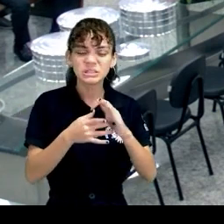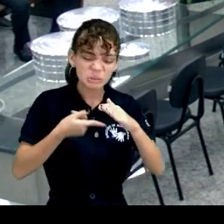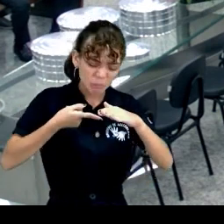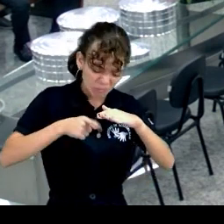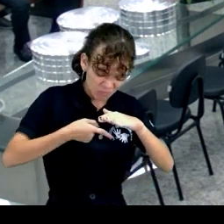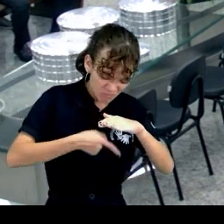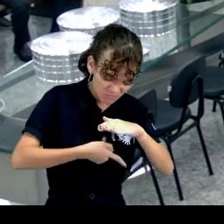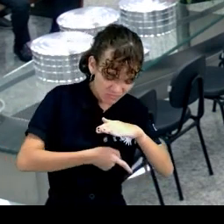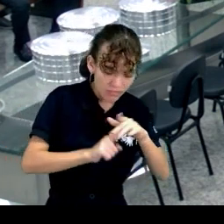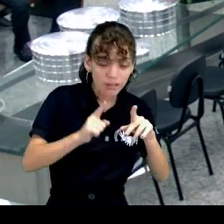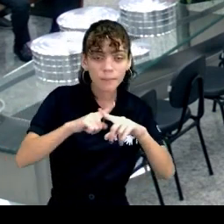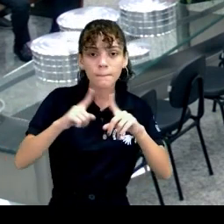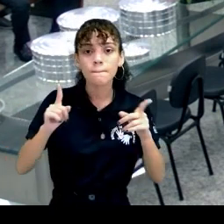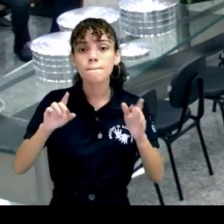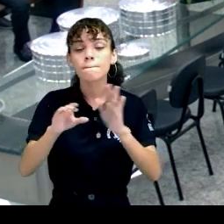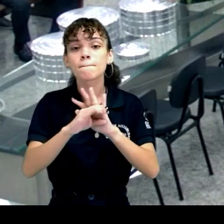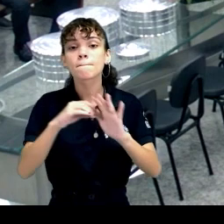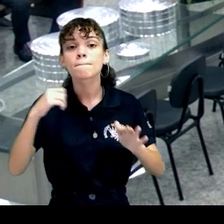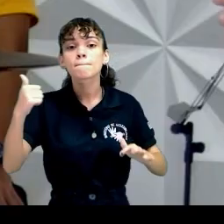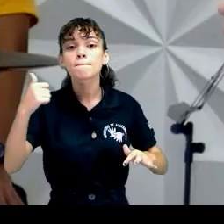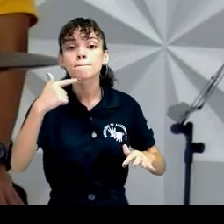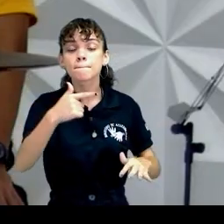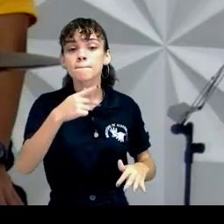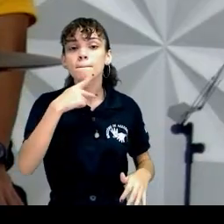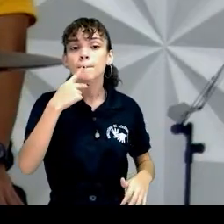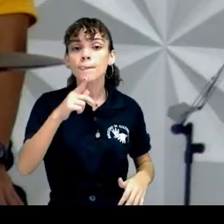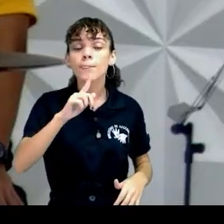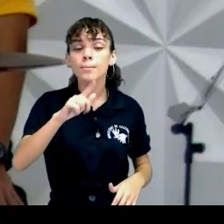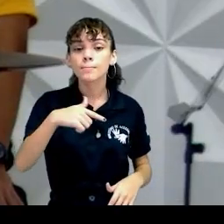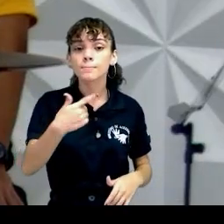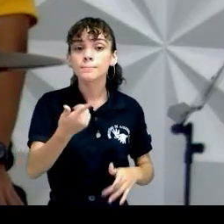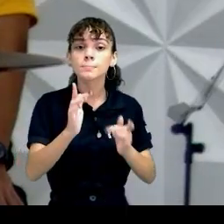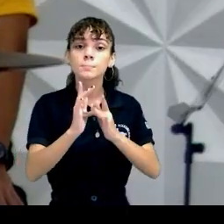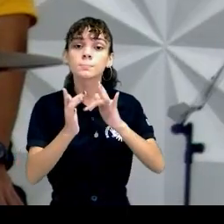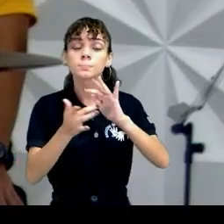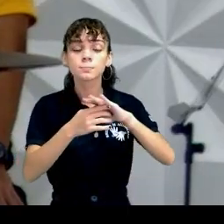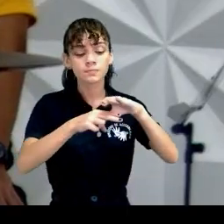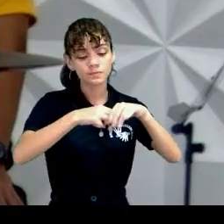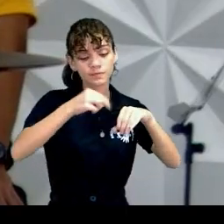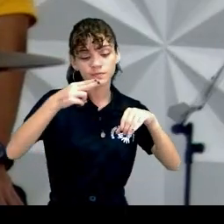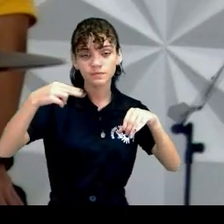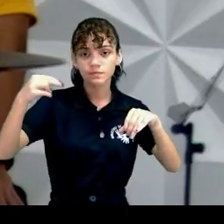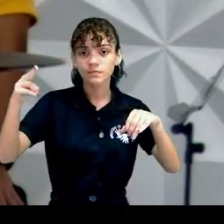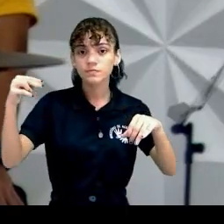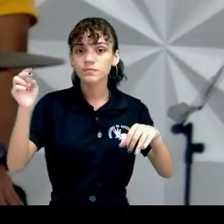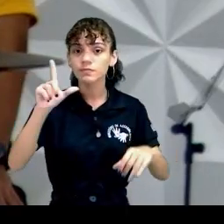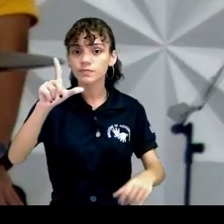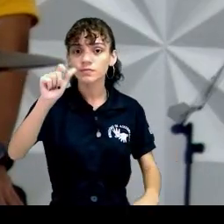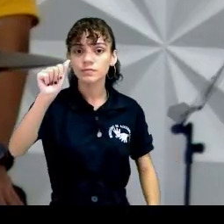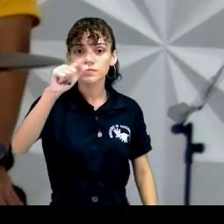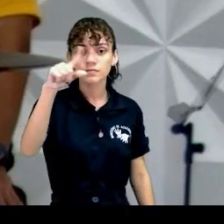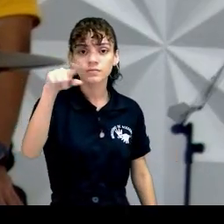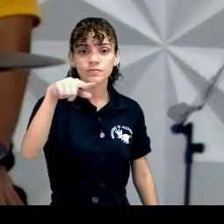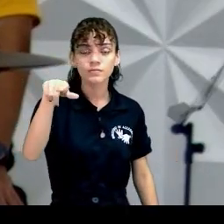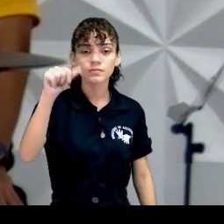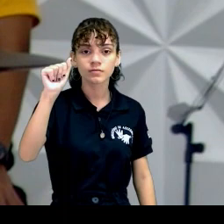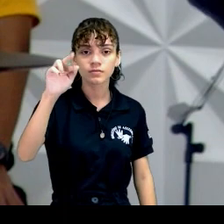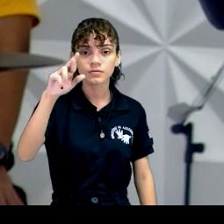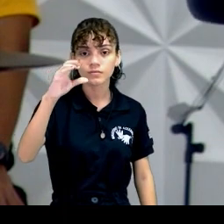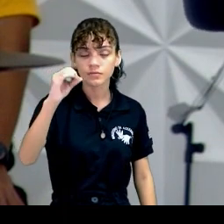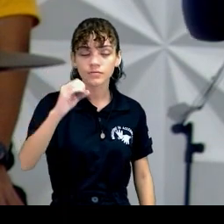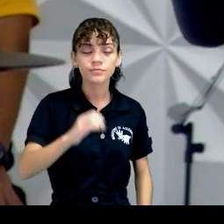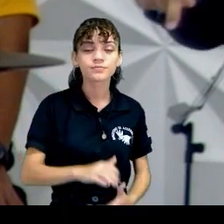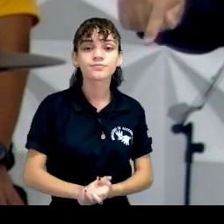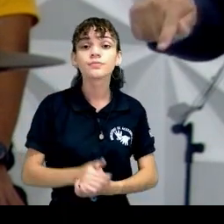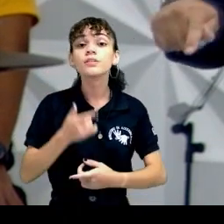ressuscitou. E lá nos versículos 9 a 11 fala do desejo dos judeus em matarem Jesus, mas também